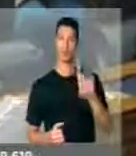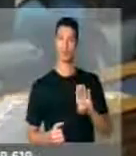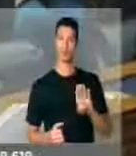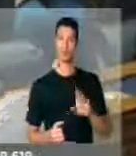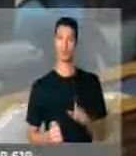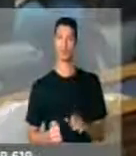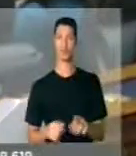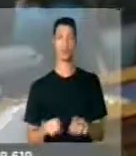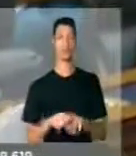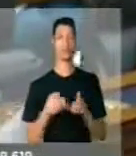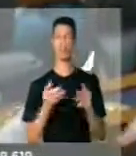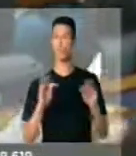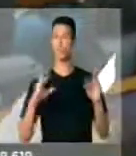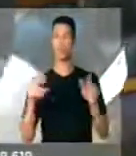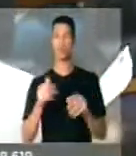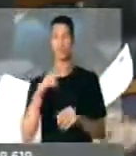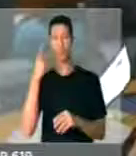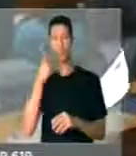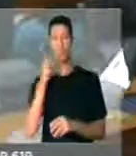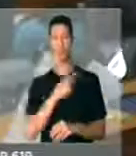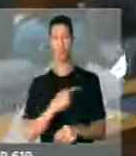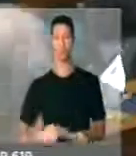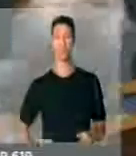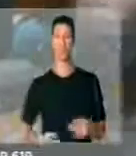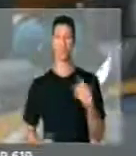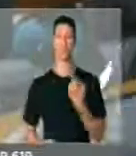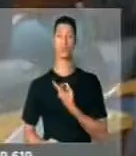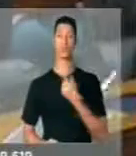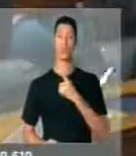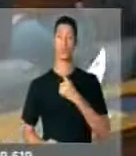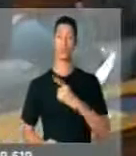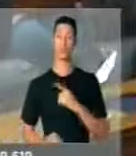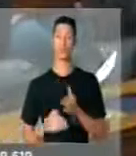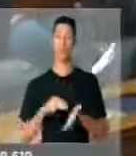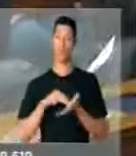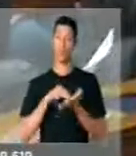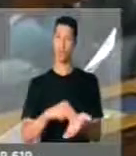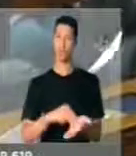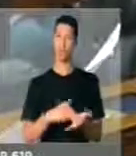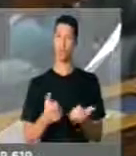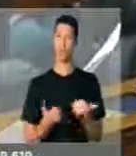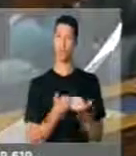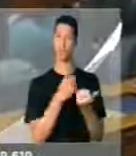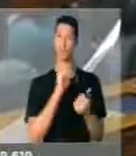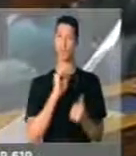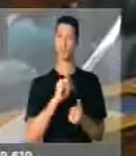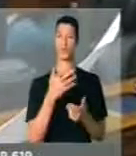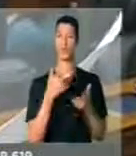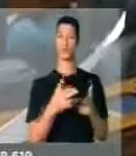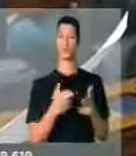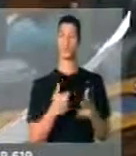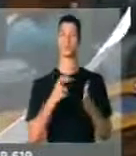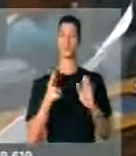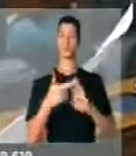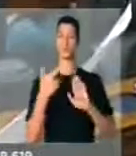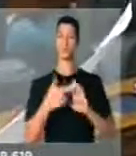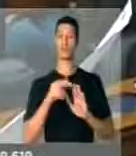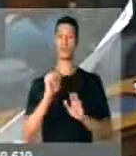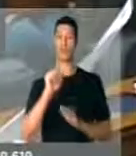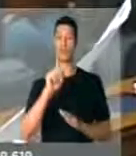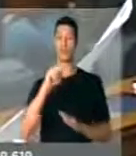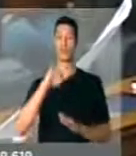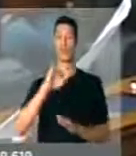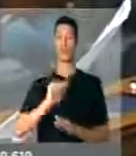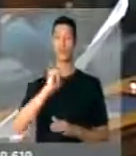PMDB, de quase todos os partidos, senhor presidente. Nós temos uma moção de repúdio, segundo a resolução da Agência Nacional